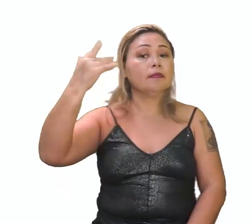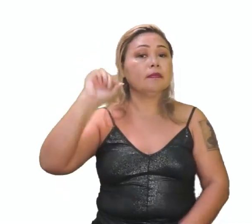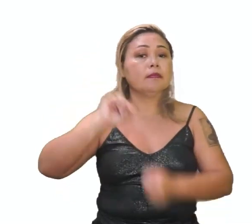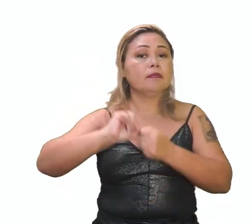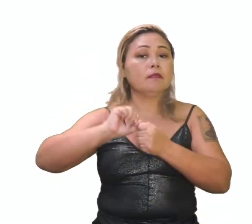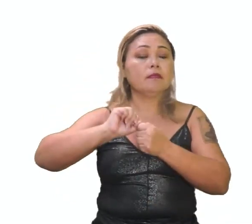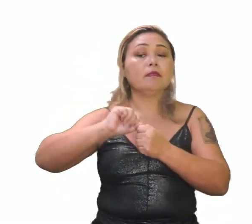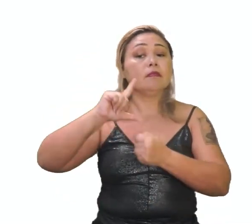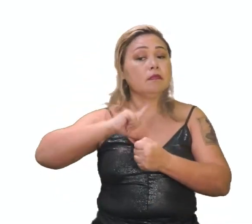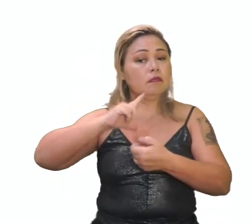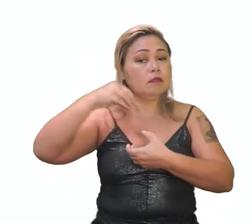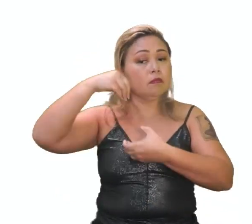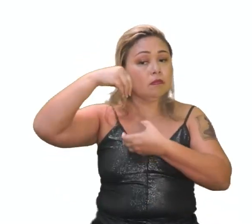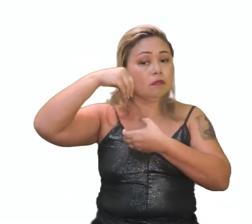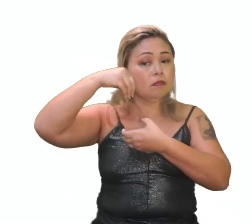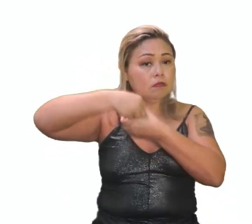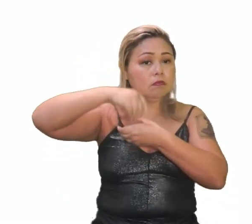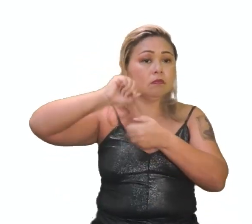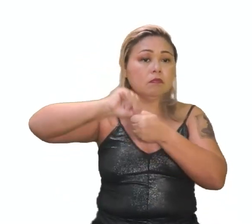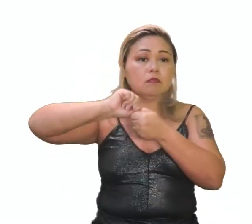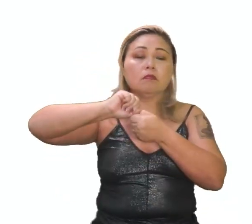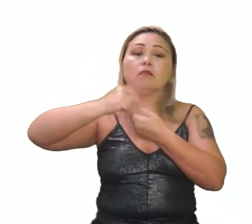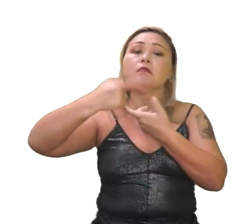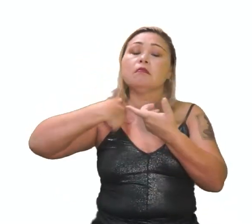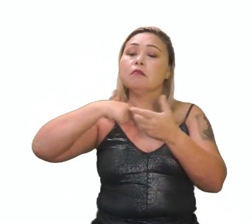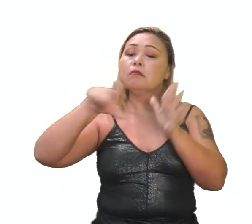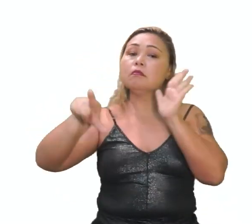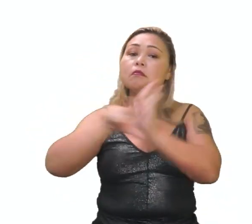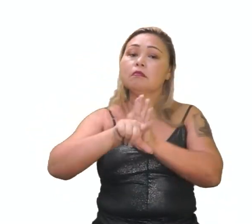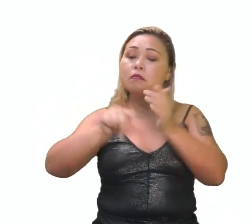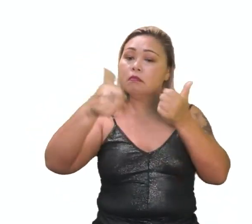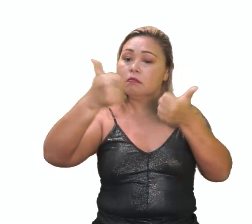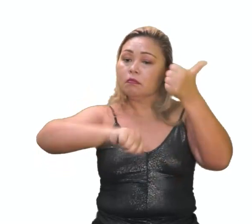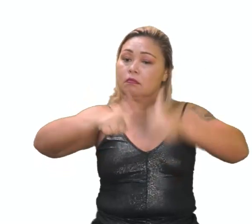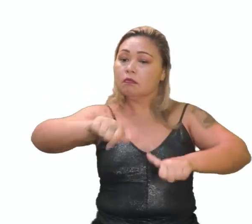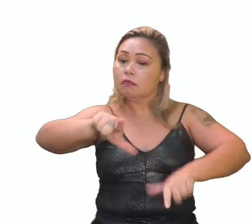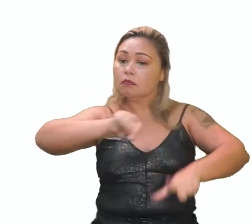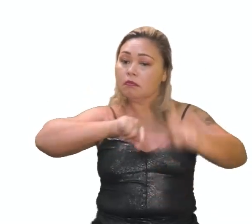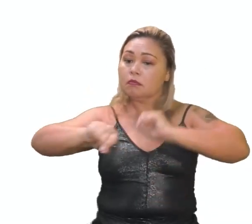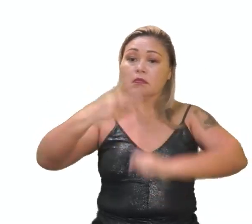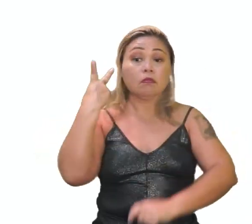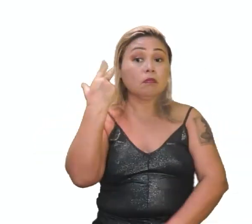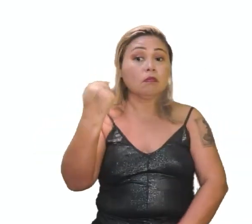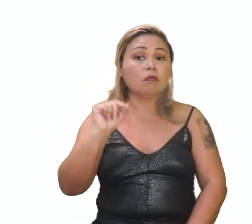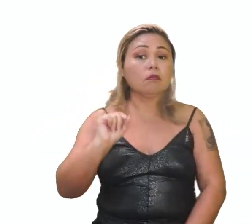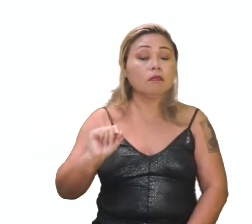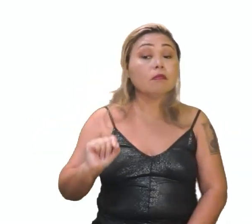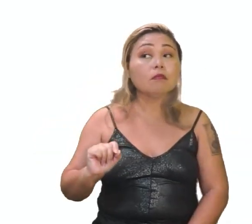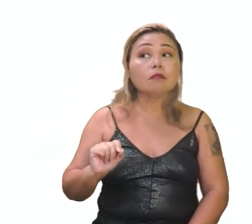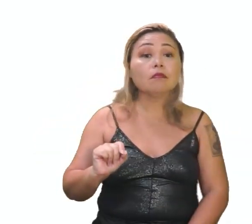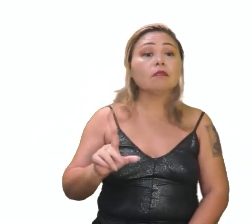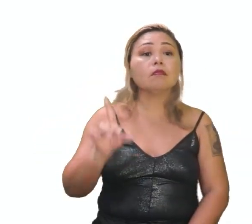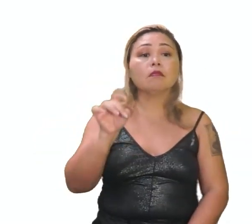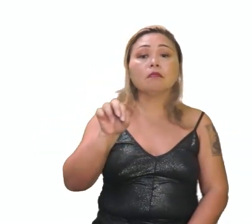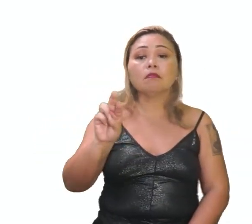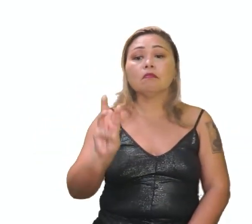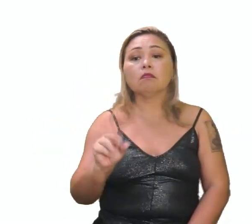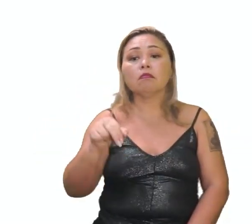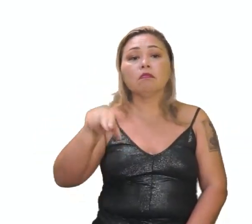teoria que tem como um dos princípios norteadores para a lei da seleção natural é o